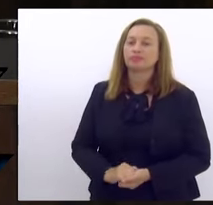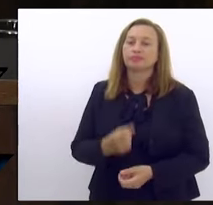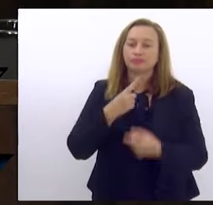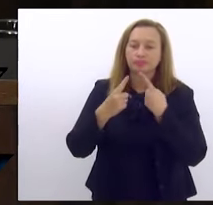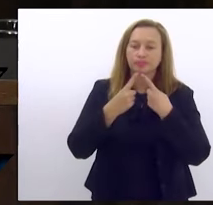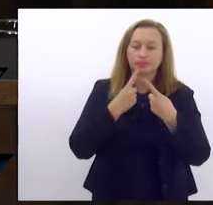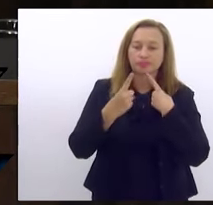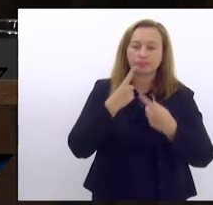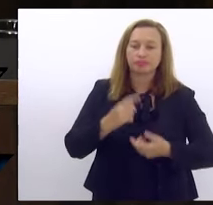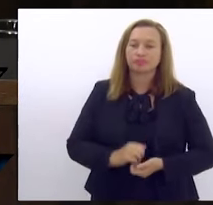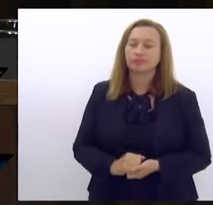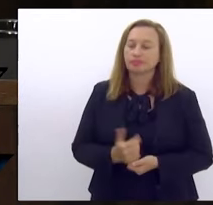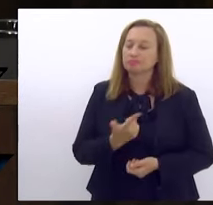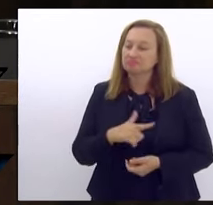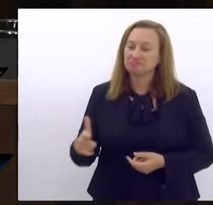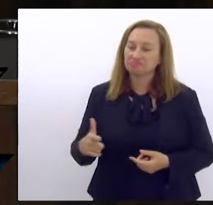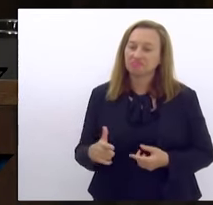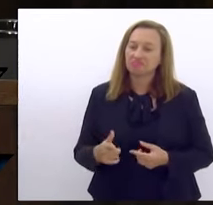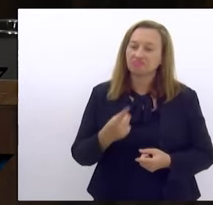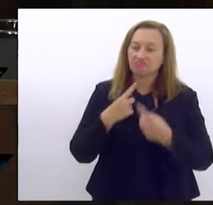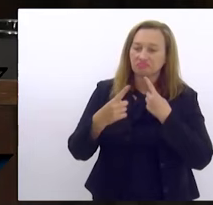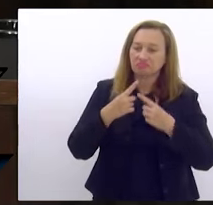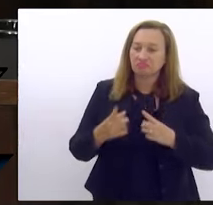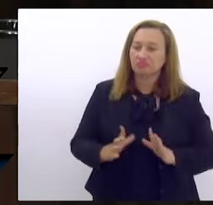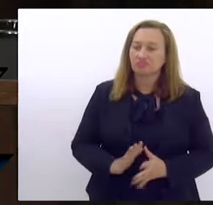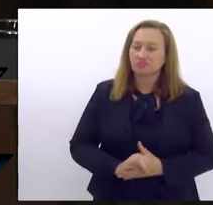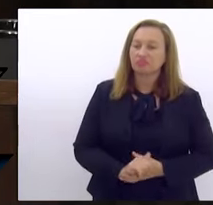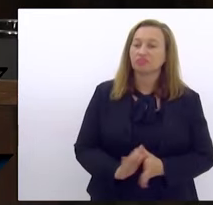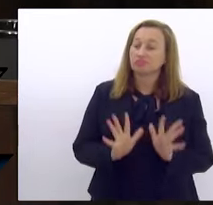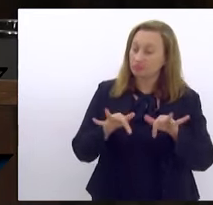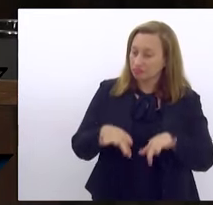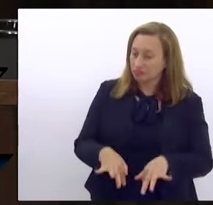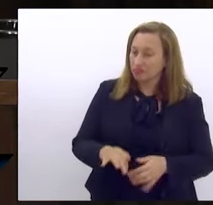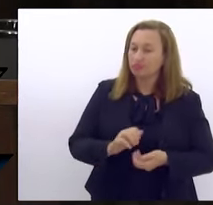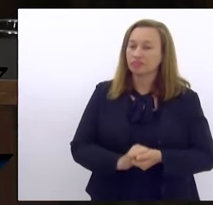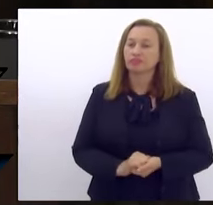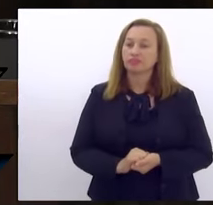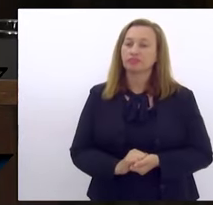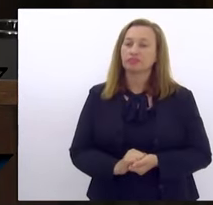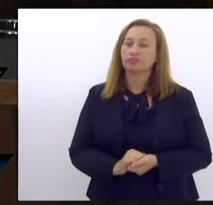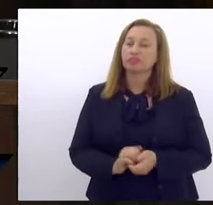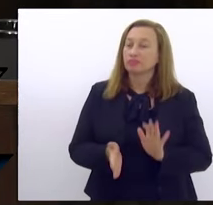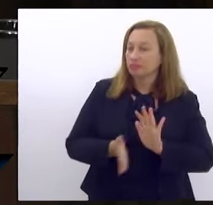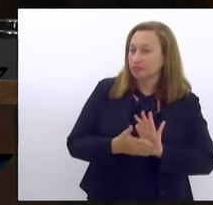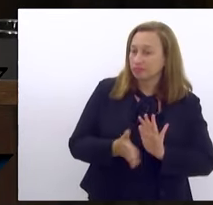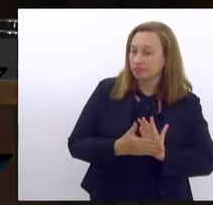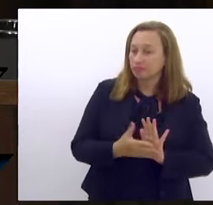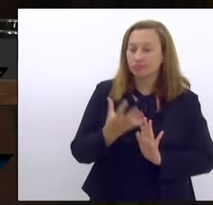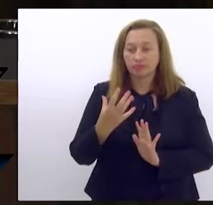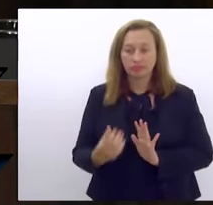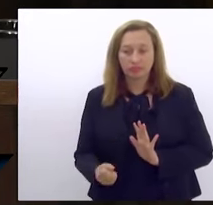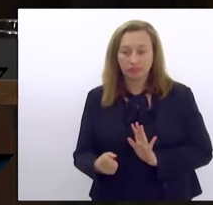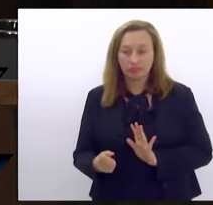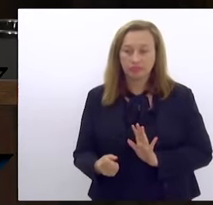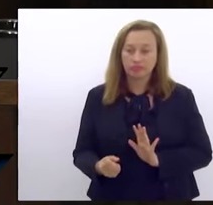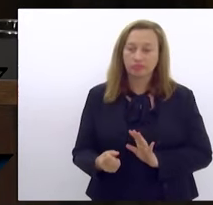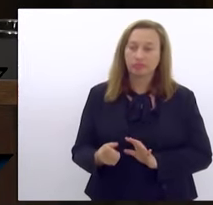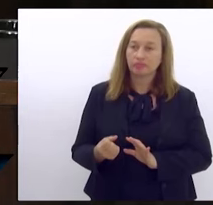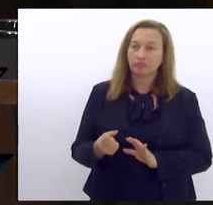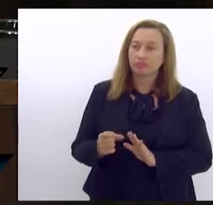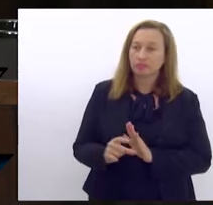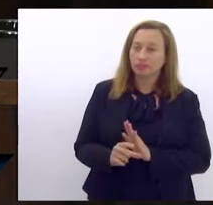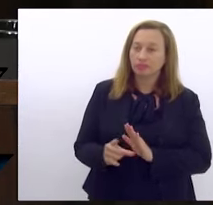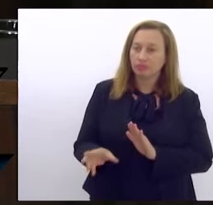Em discussão, não havendo quem queira discutir, encerrada a discussão. A presente proposta recebeu uma